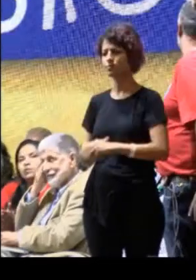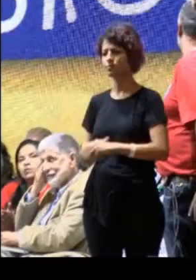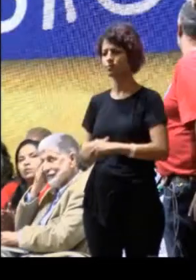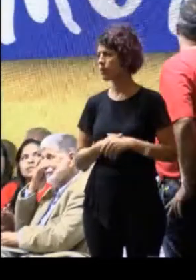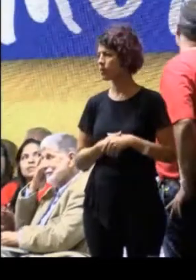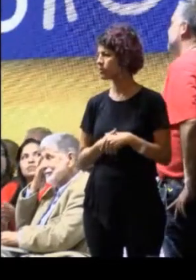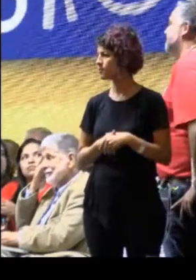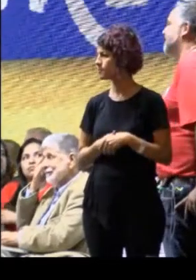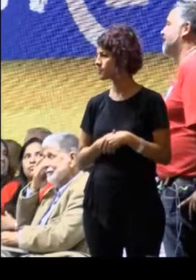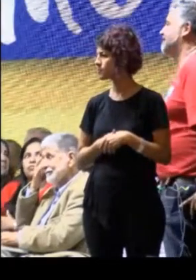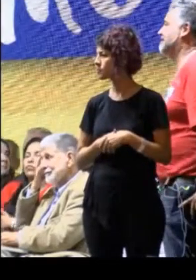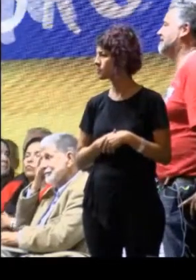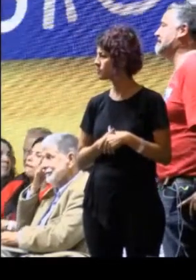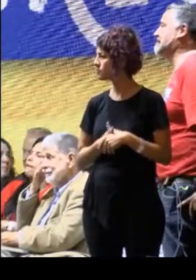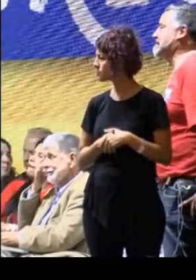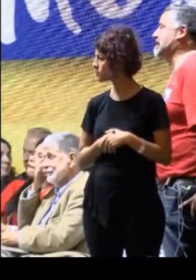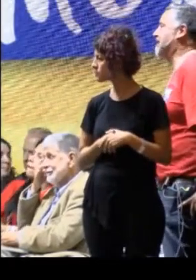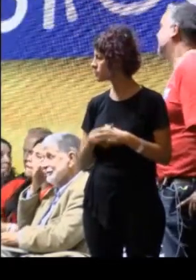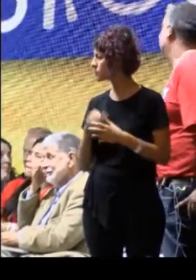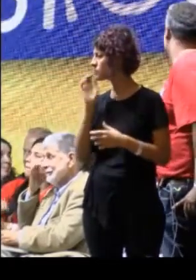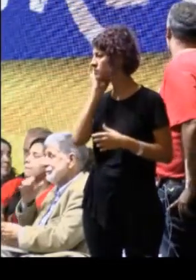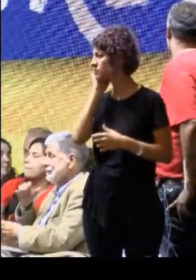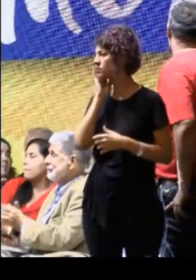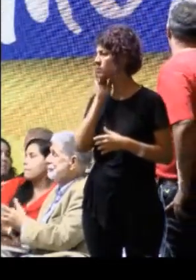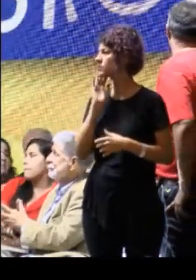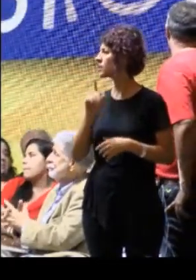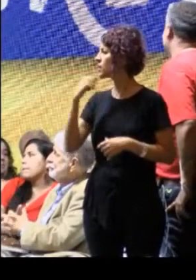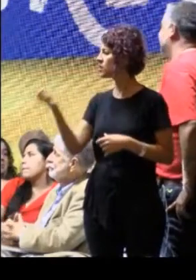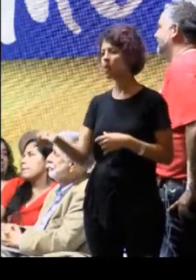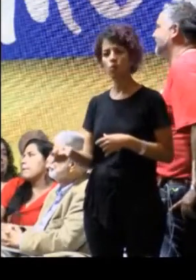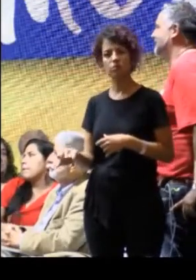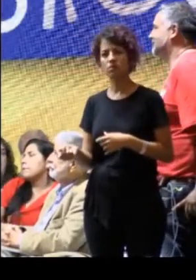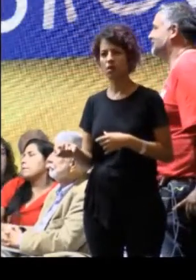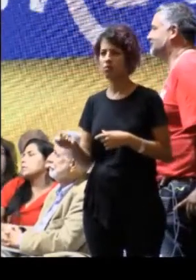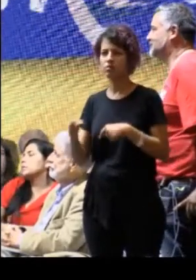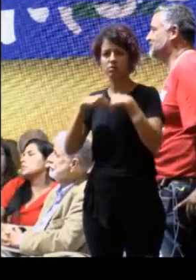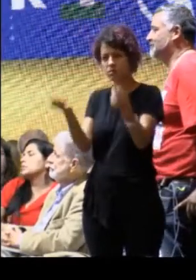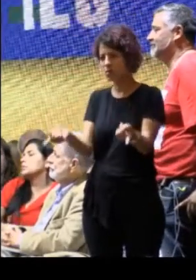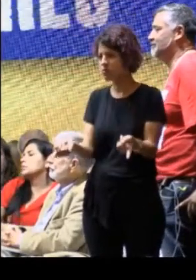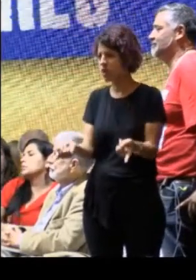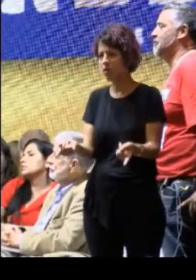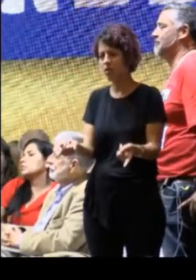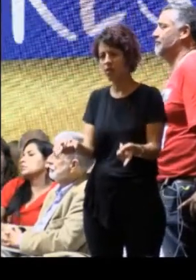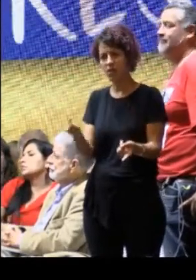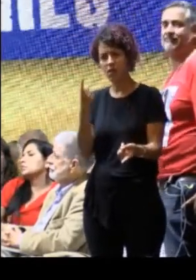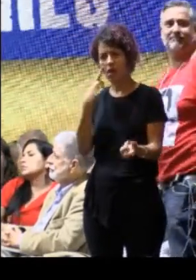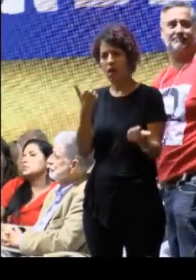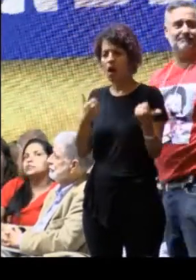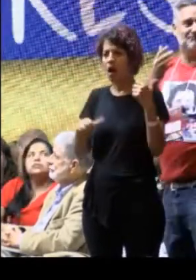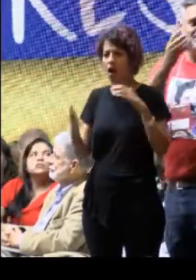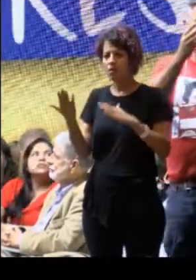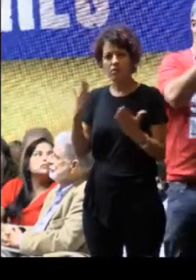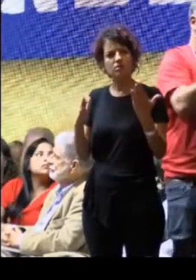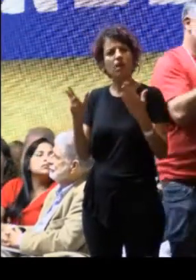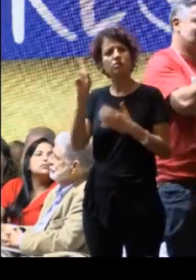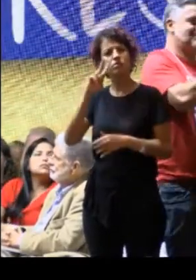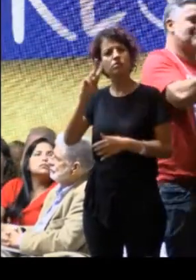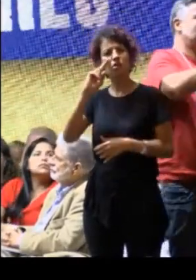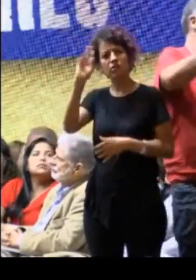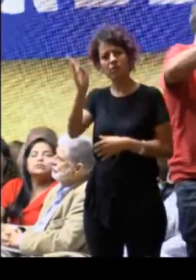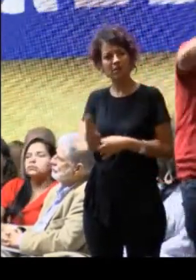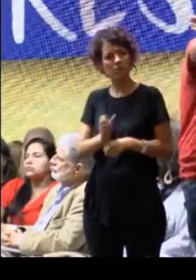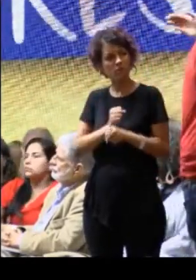Não dá. Não dá mais. Se você analisar a história do Brasil em 500 anos de